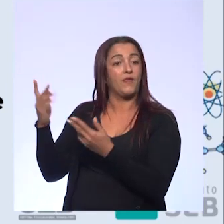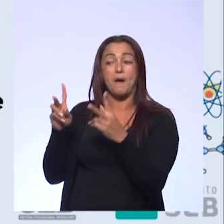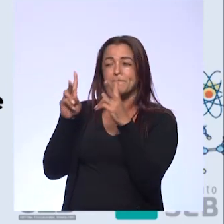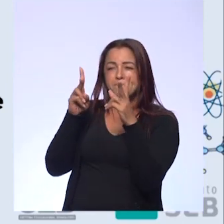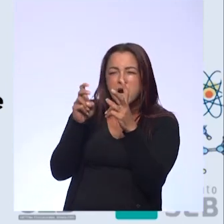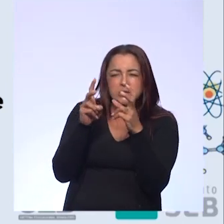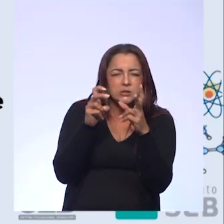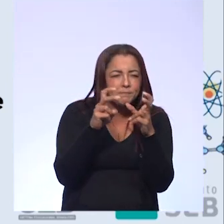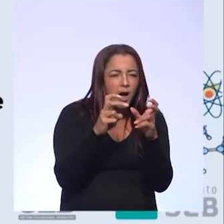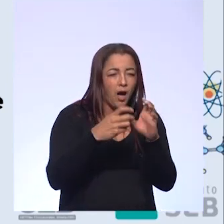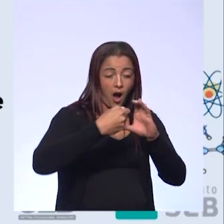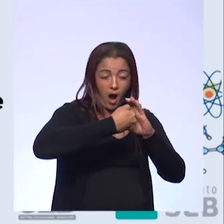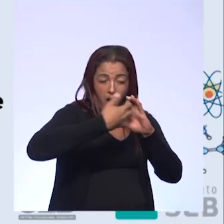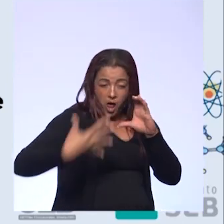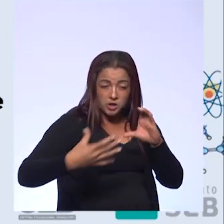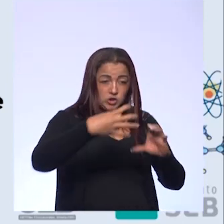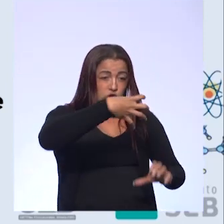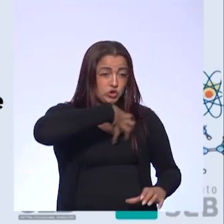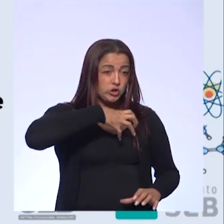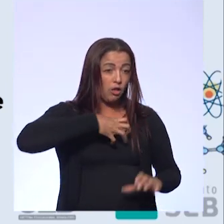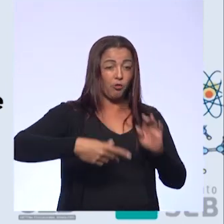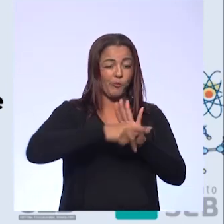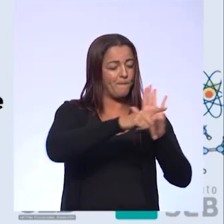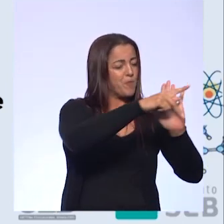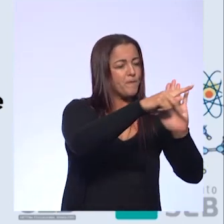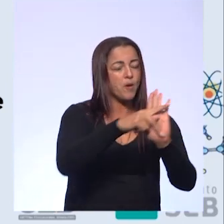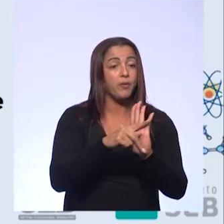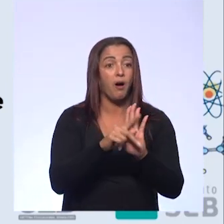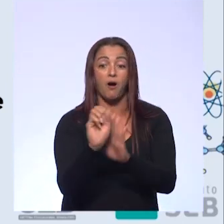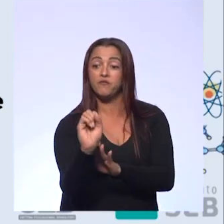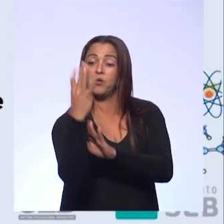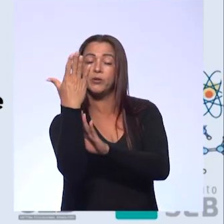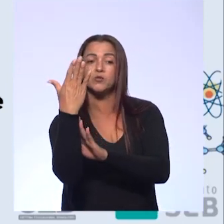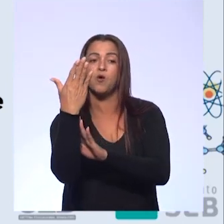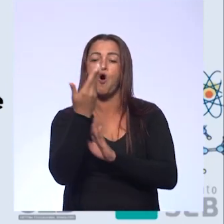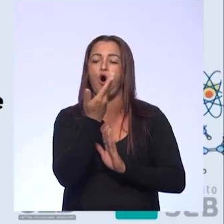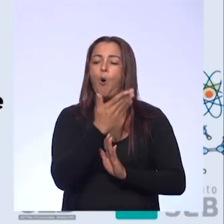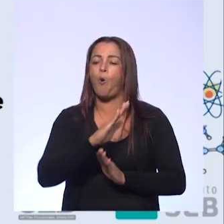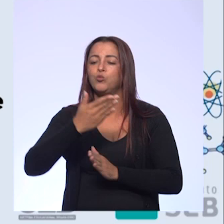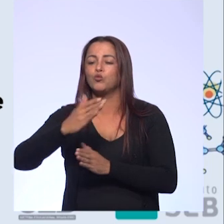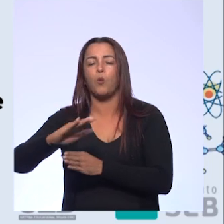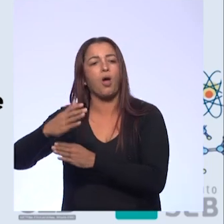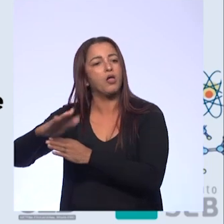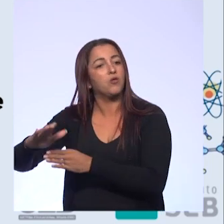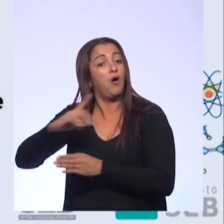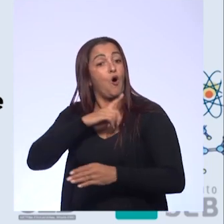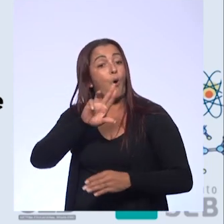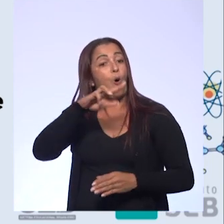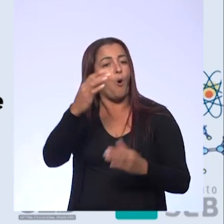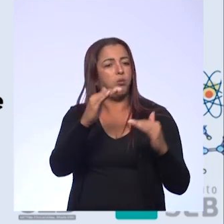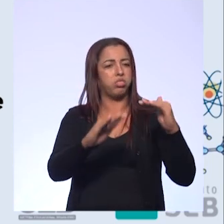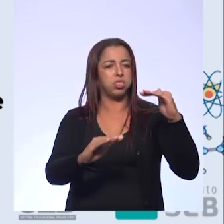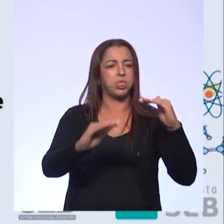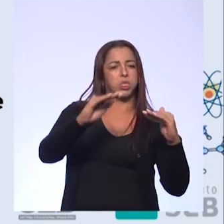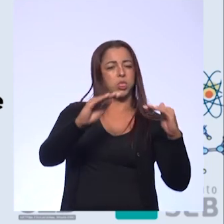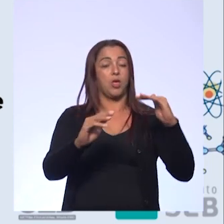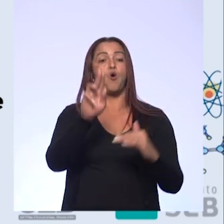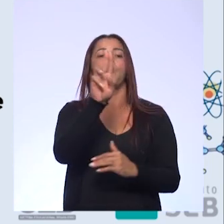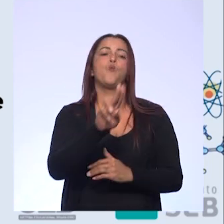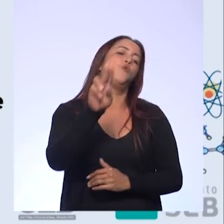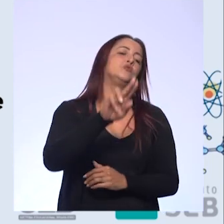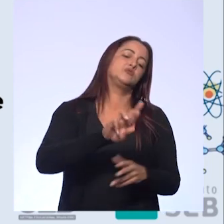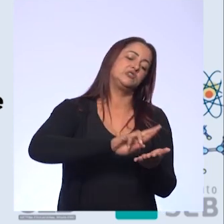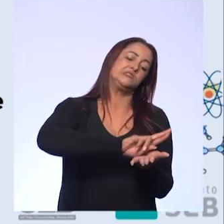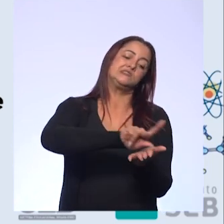característica ou propriedades de fenômenos ondulatórios do oscilatórios ensinando a seus contra seus usos